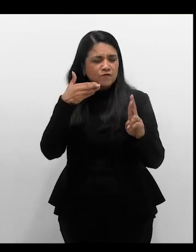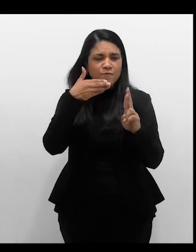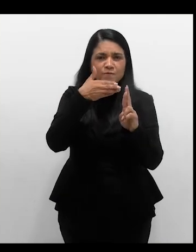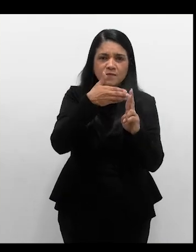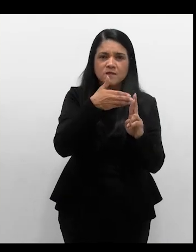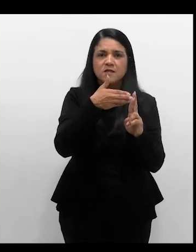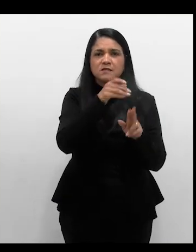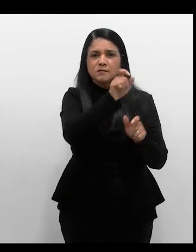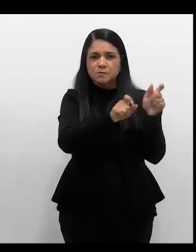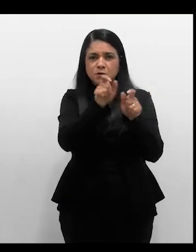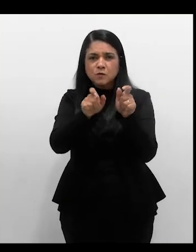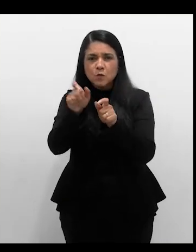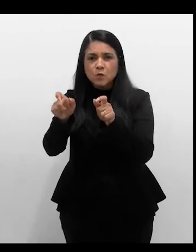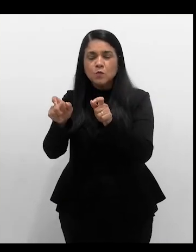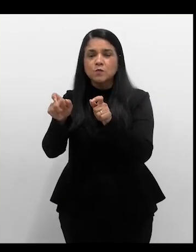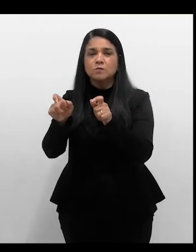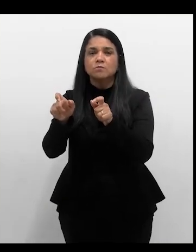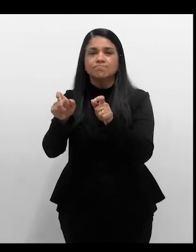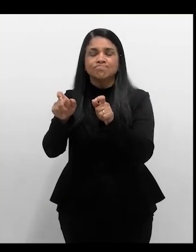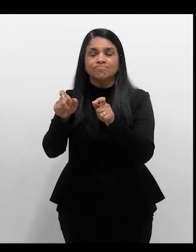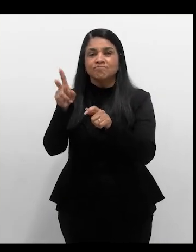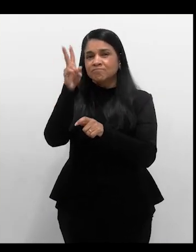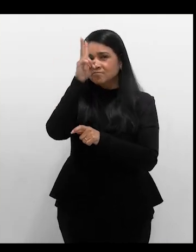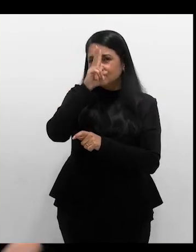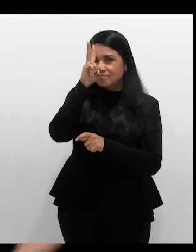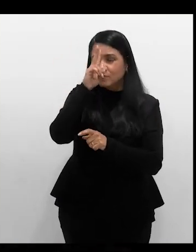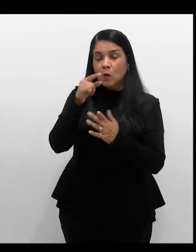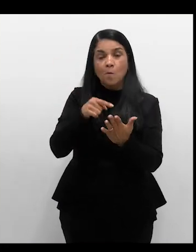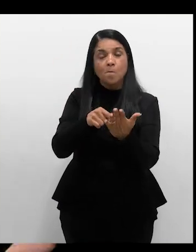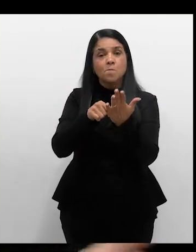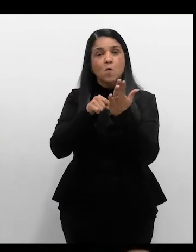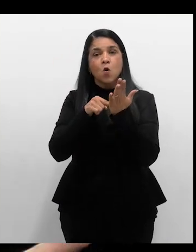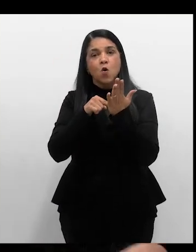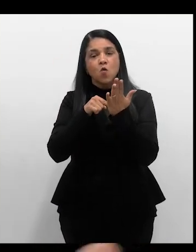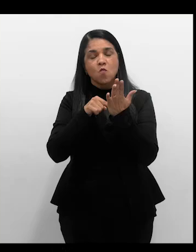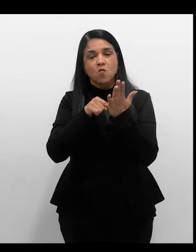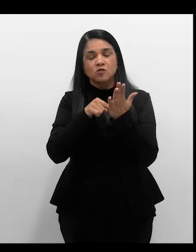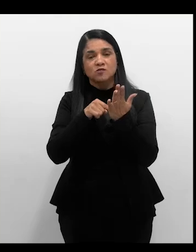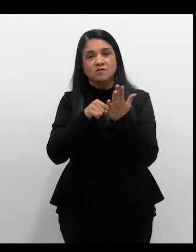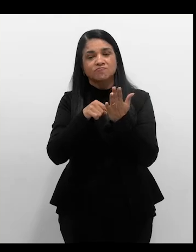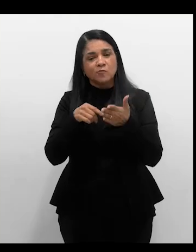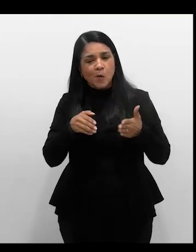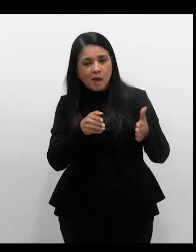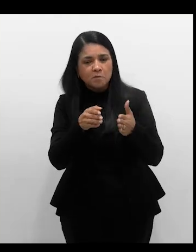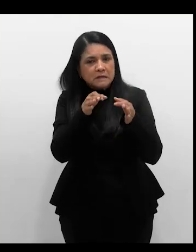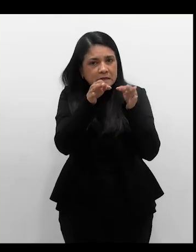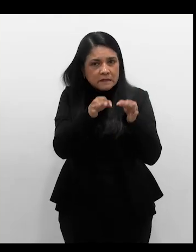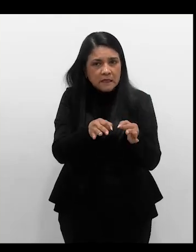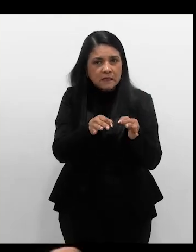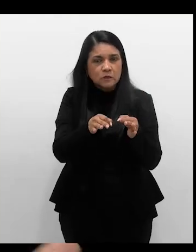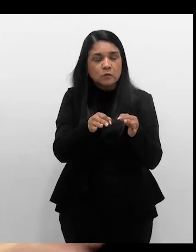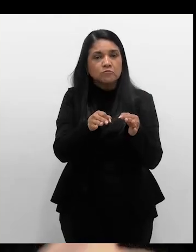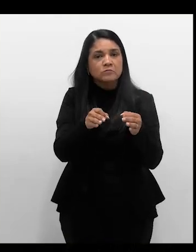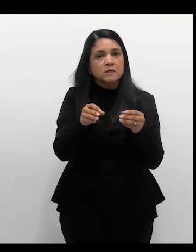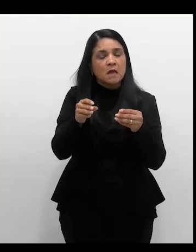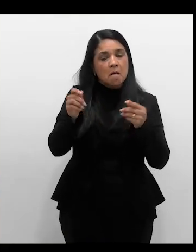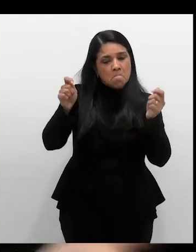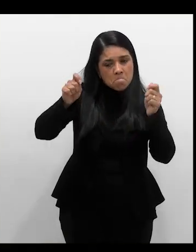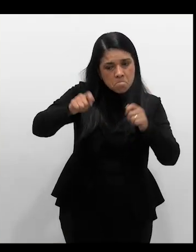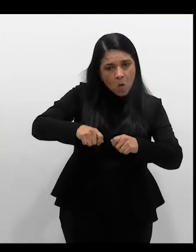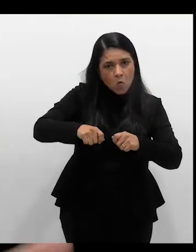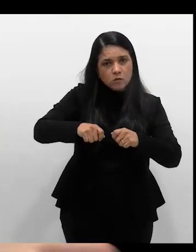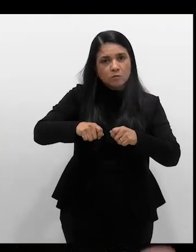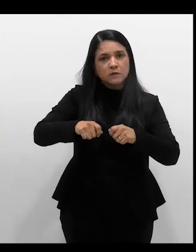minhas referências, né? Nas pessoas cuja história me mostram o caminho certo e a